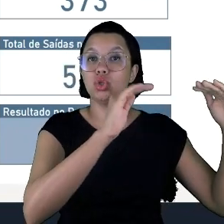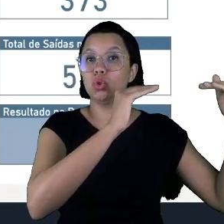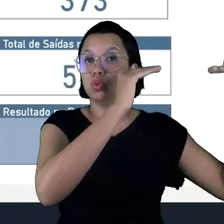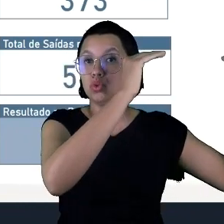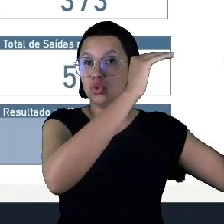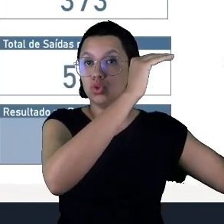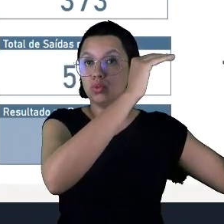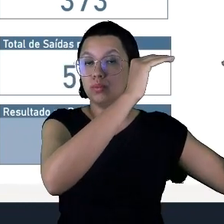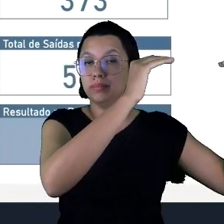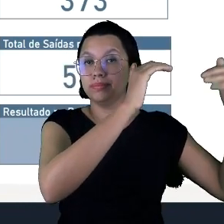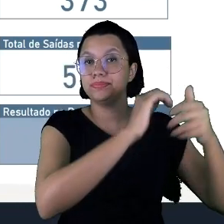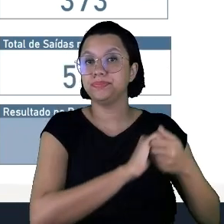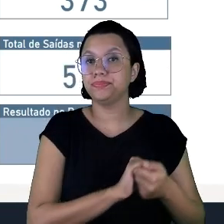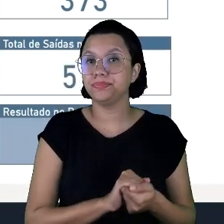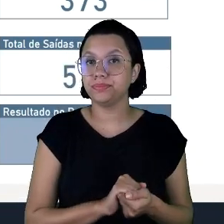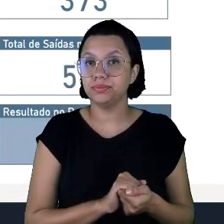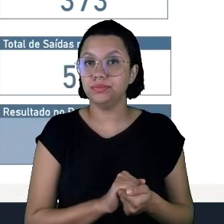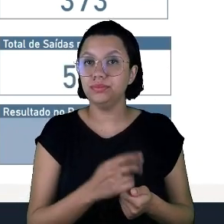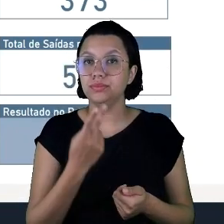no título ele